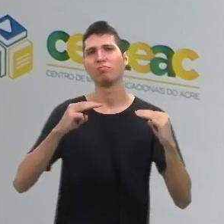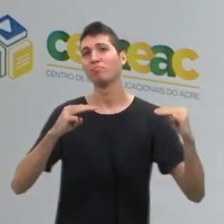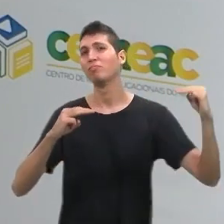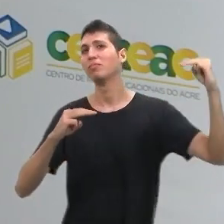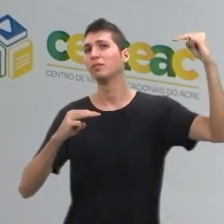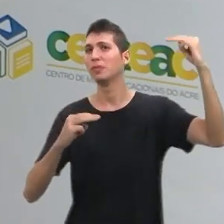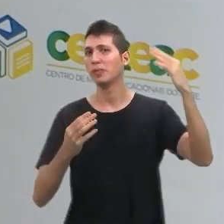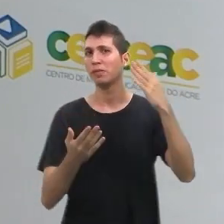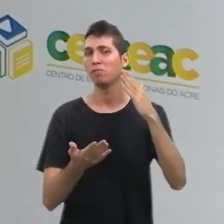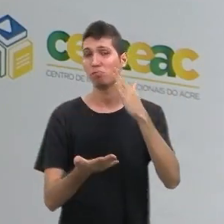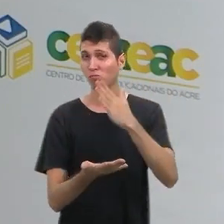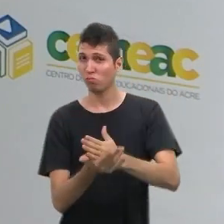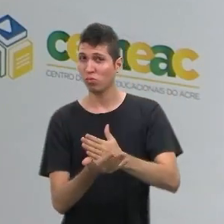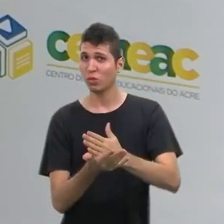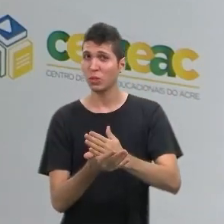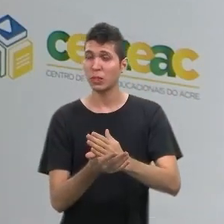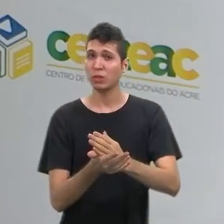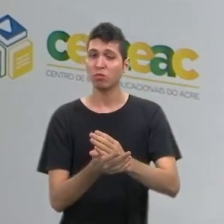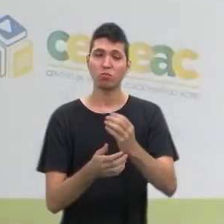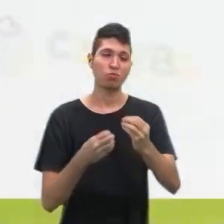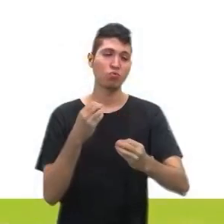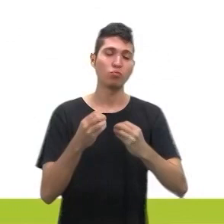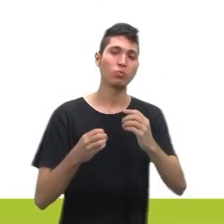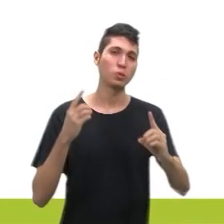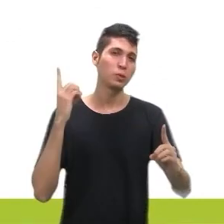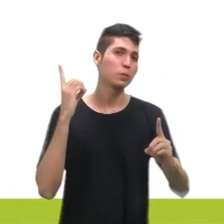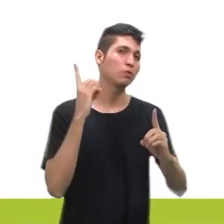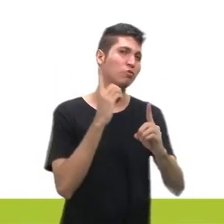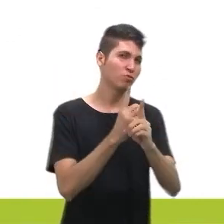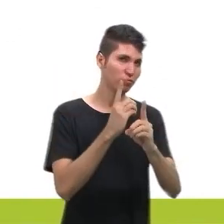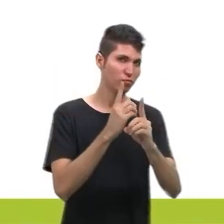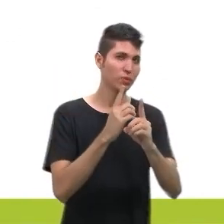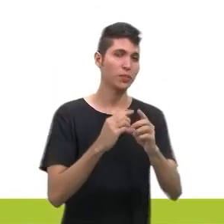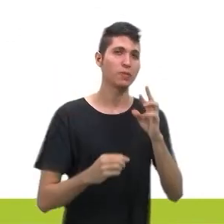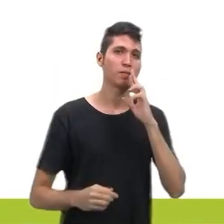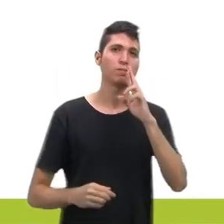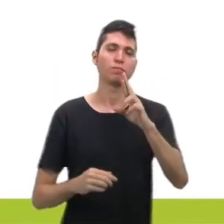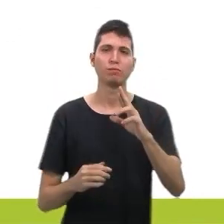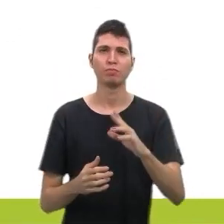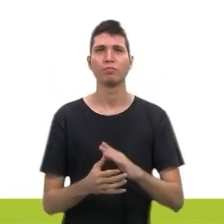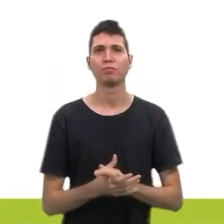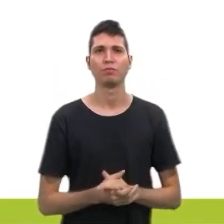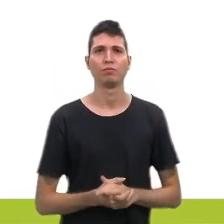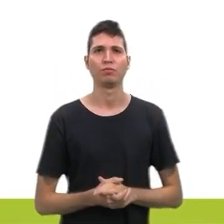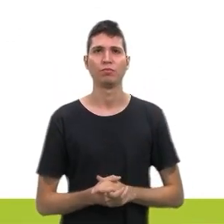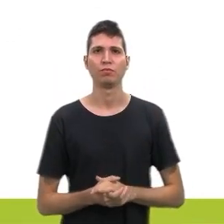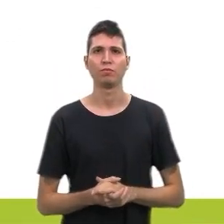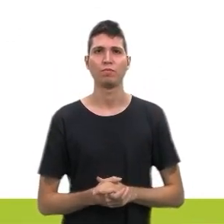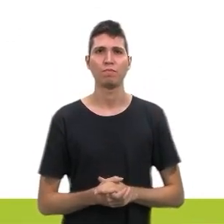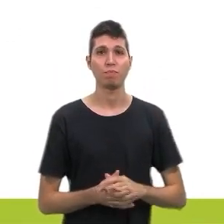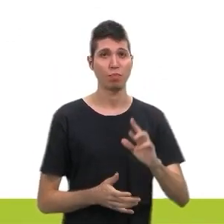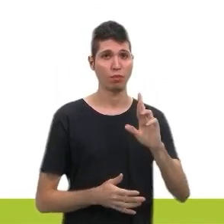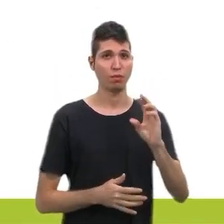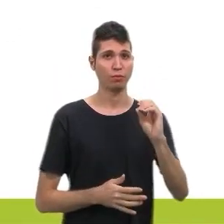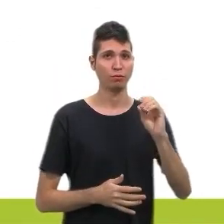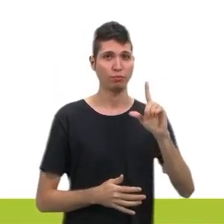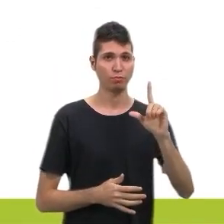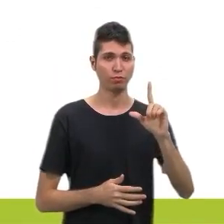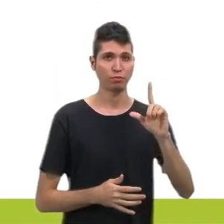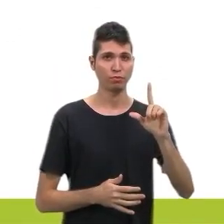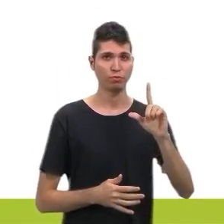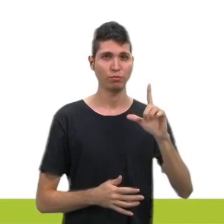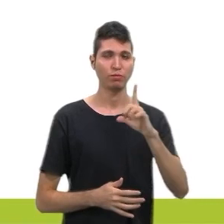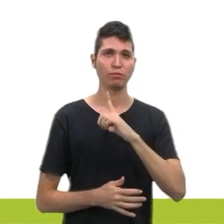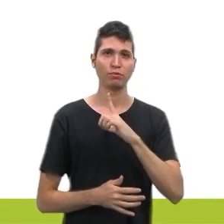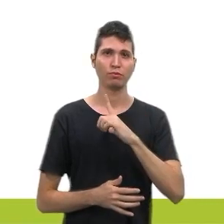consigo matar um monte de informações com isso. Ó. Vamos lá. organiza em rol, que a gente tem os 5,